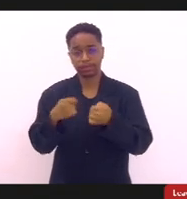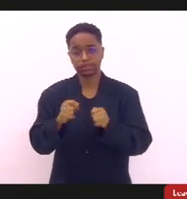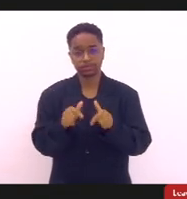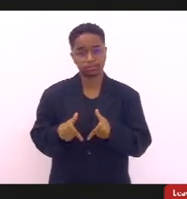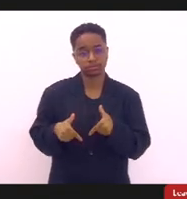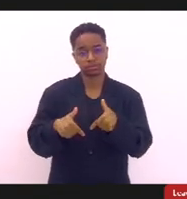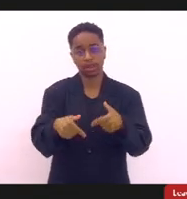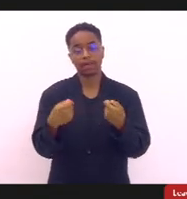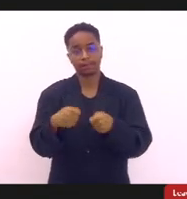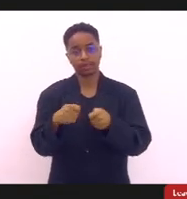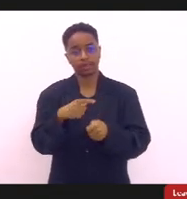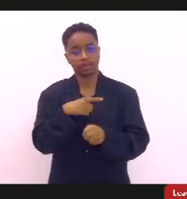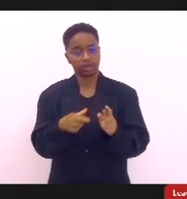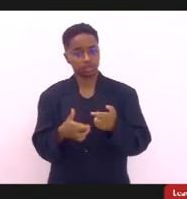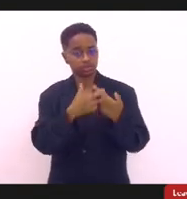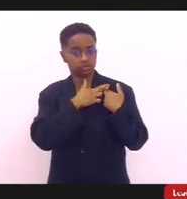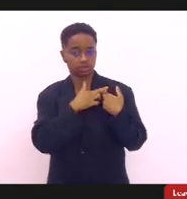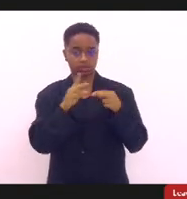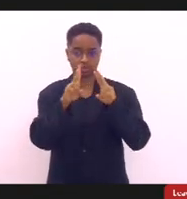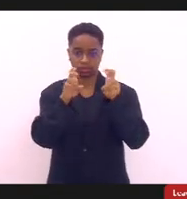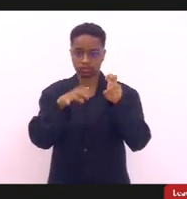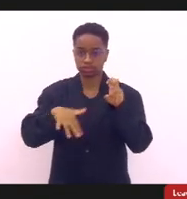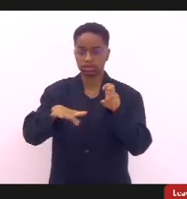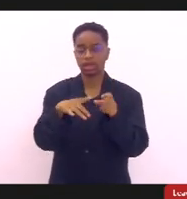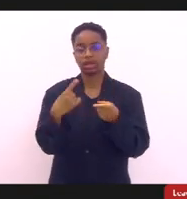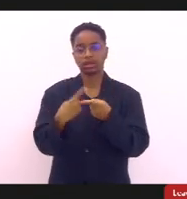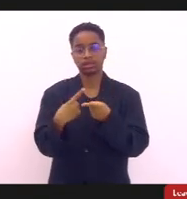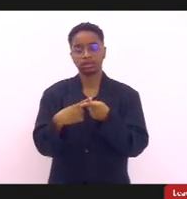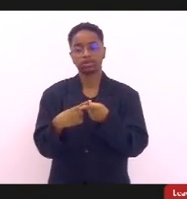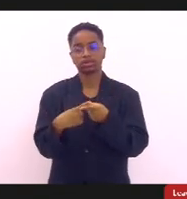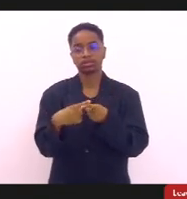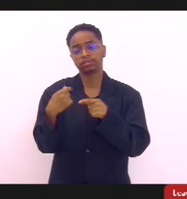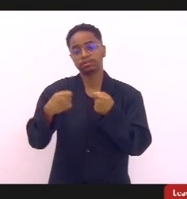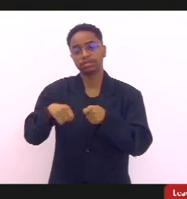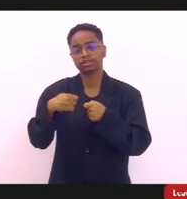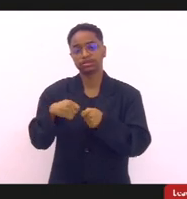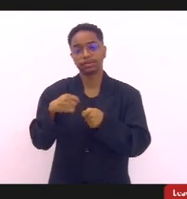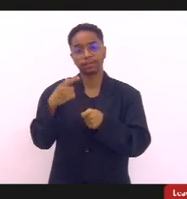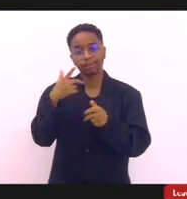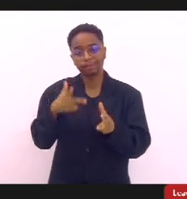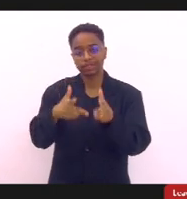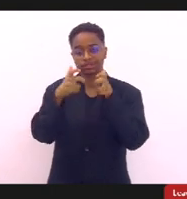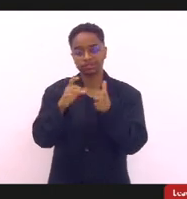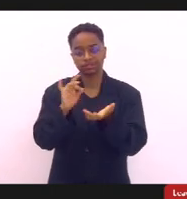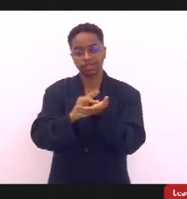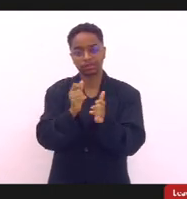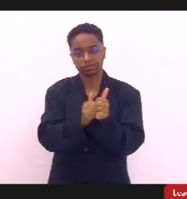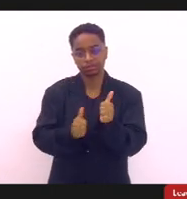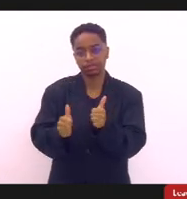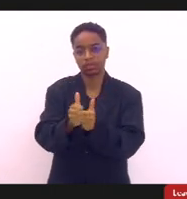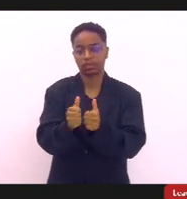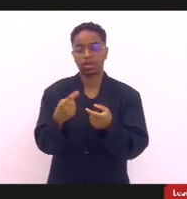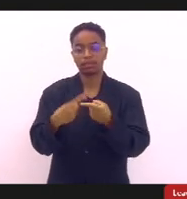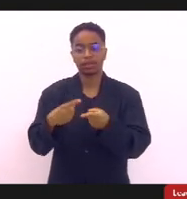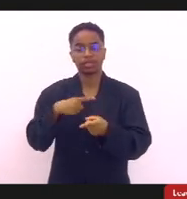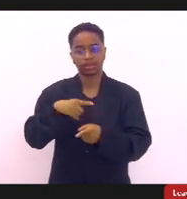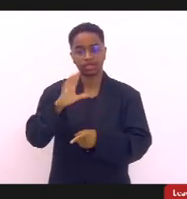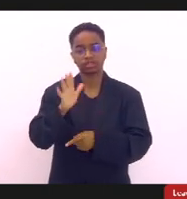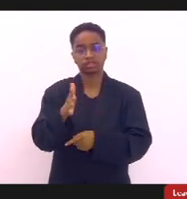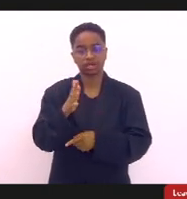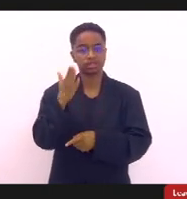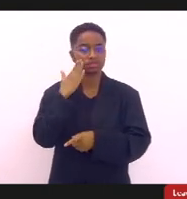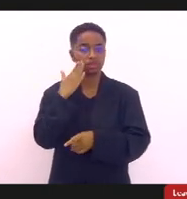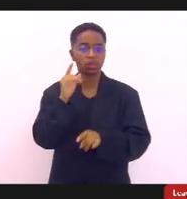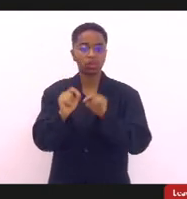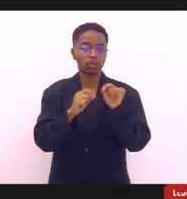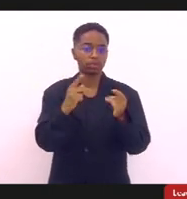rédeas dessa questão e encarar como uma questão prioritária mesmo. A gente já tem um diagnóstico do problema, a gente já tem